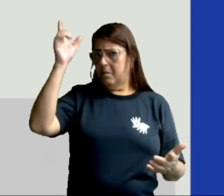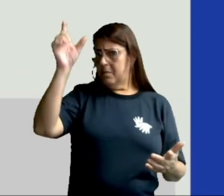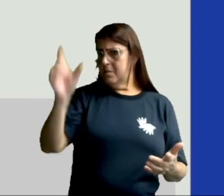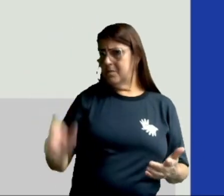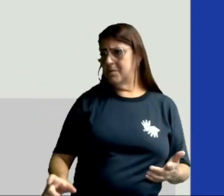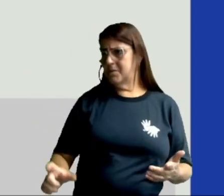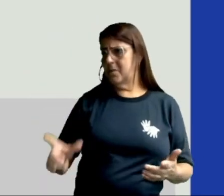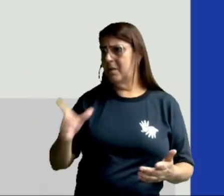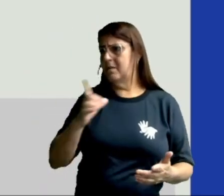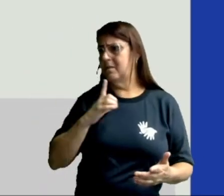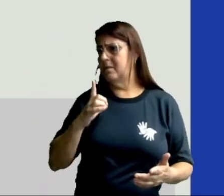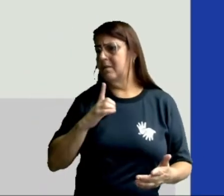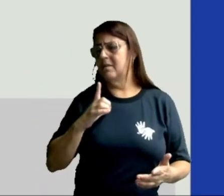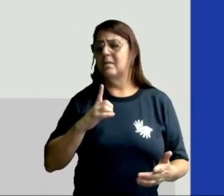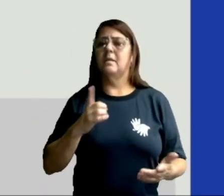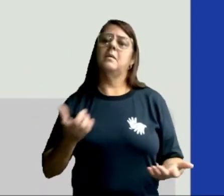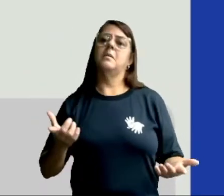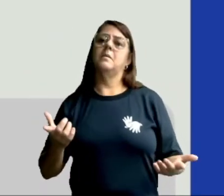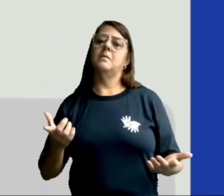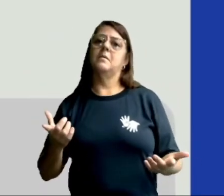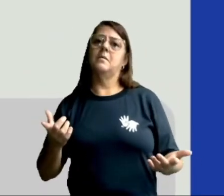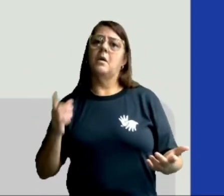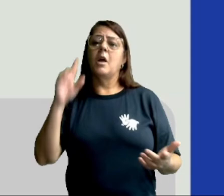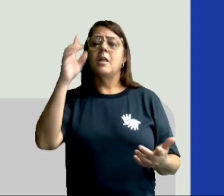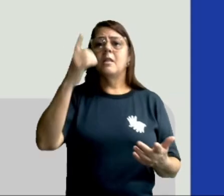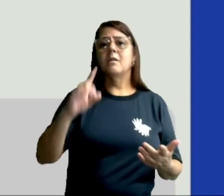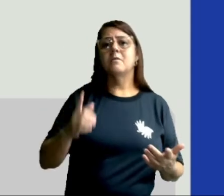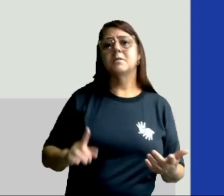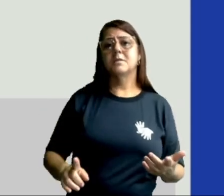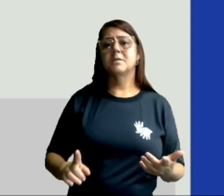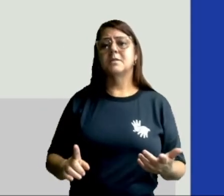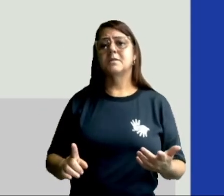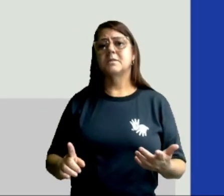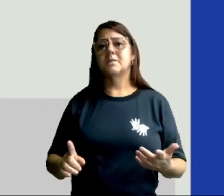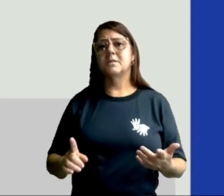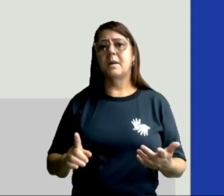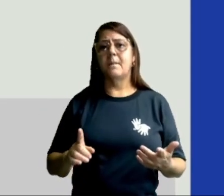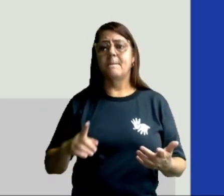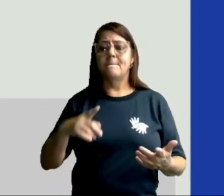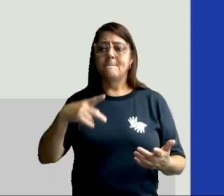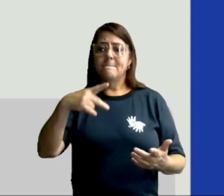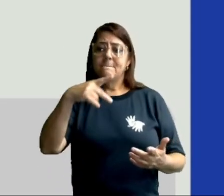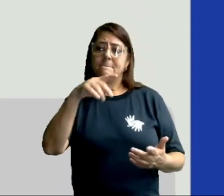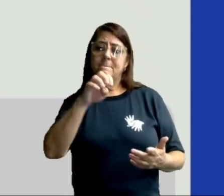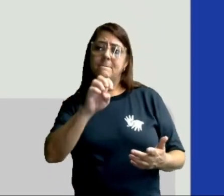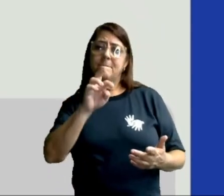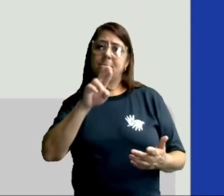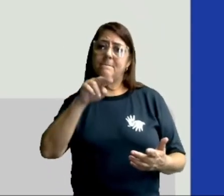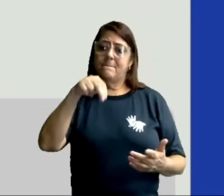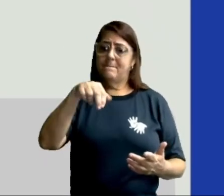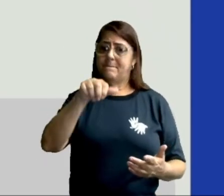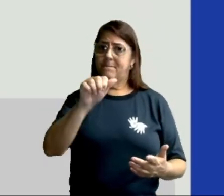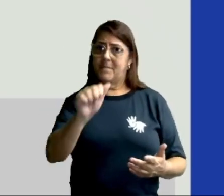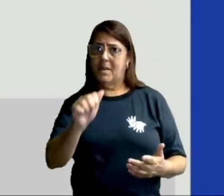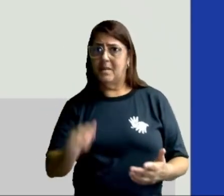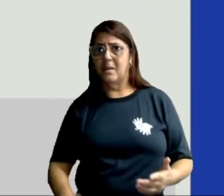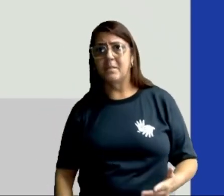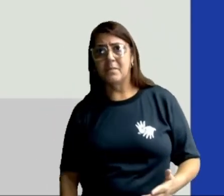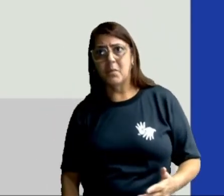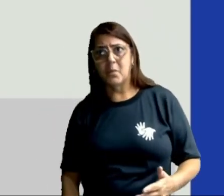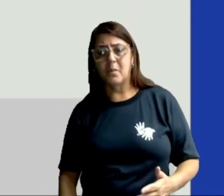pessoa que tem uma deficiência, por exemplo, em uma das suas pernas, né,